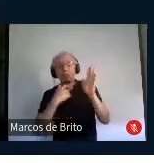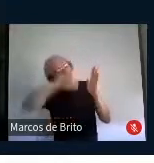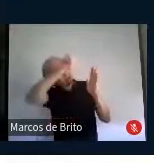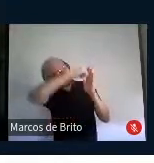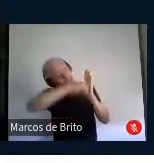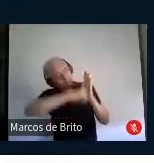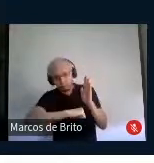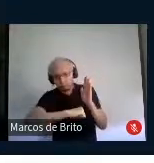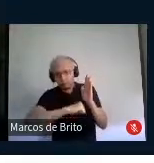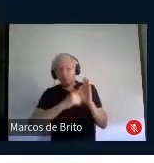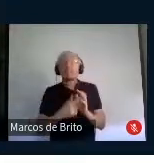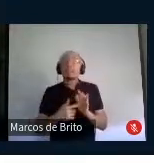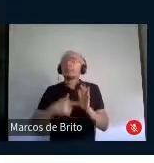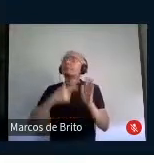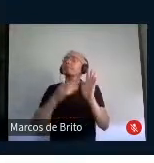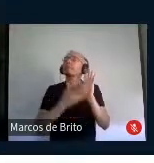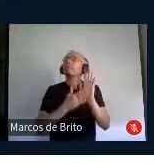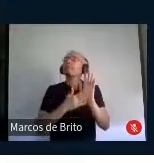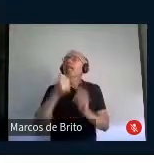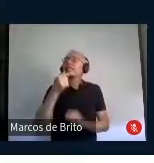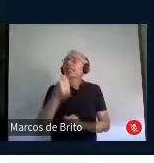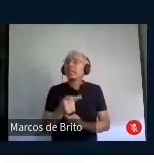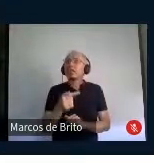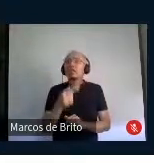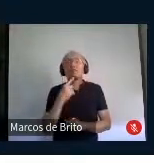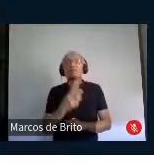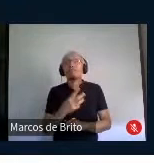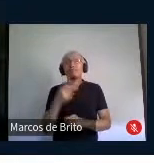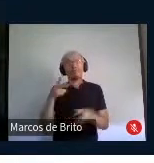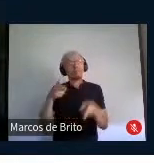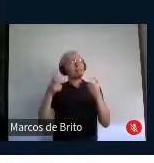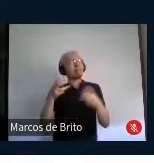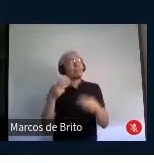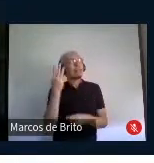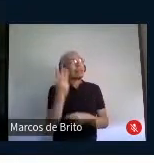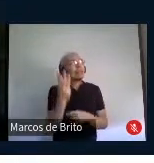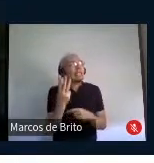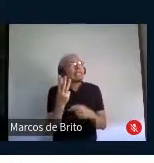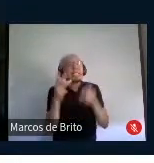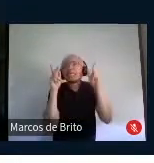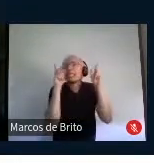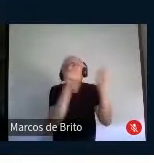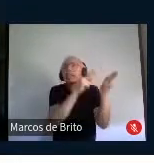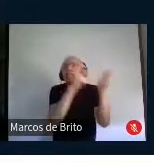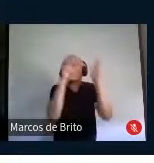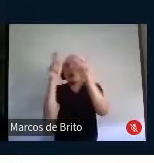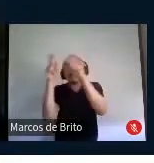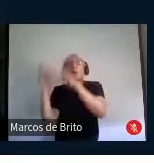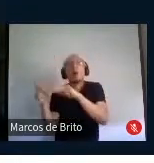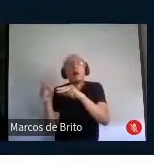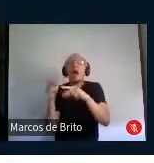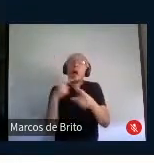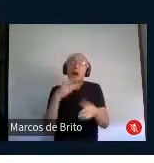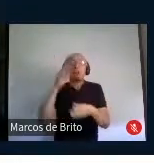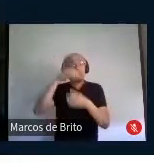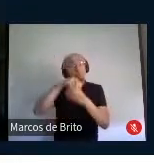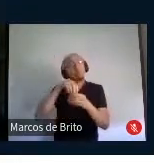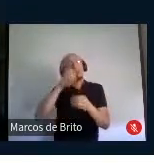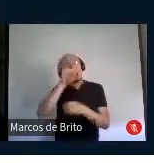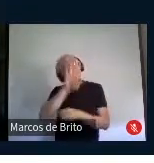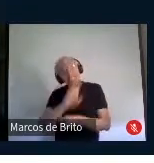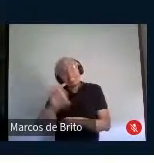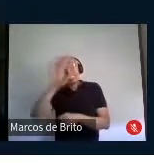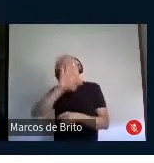Dessas 7, nós identificamos que 3 eram idênticas, por serem de CAIs de um mesmo estado, então